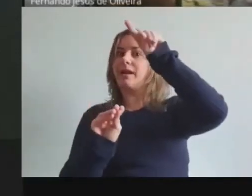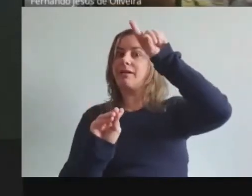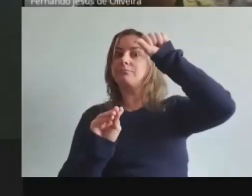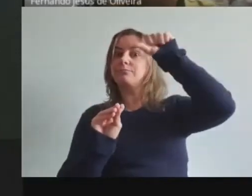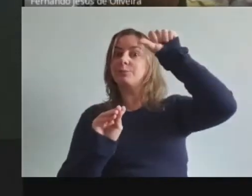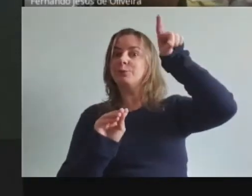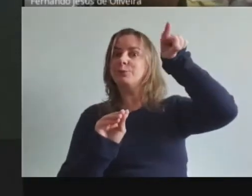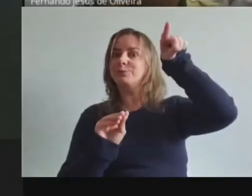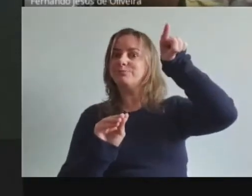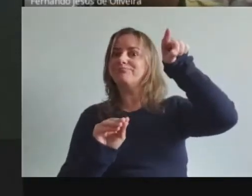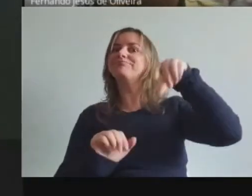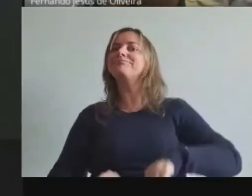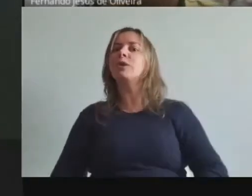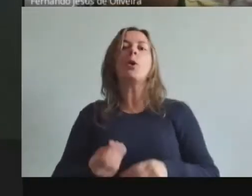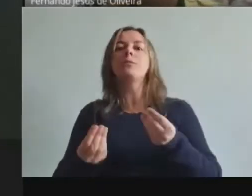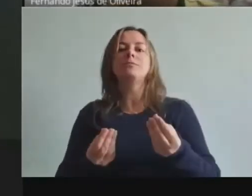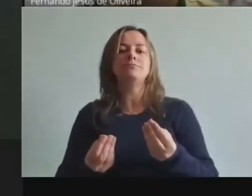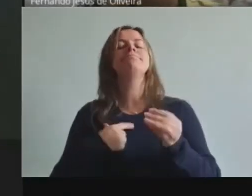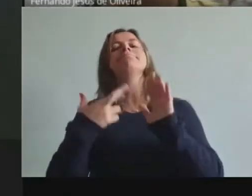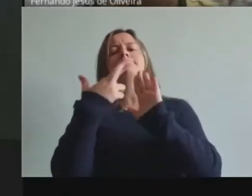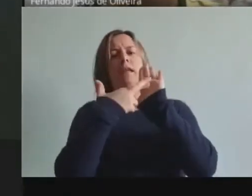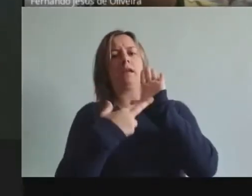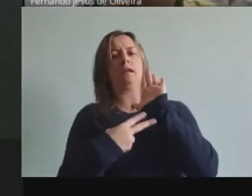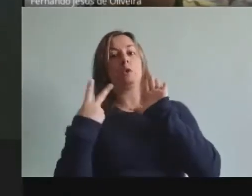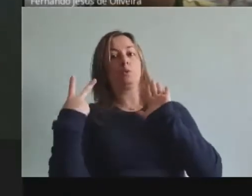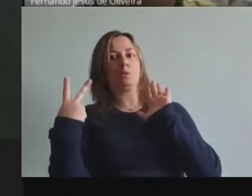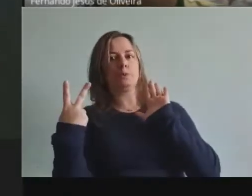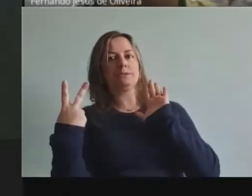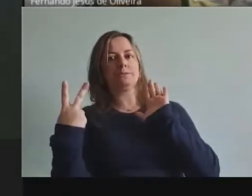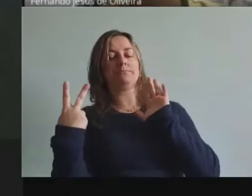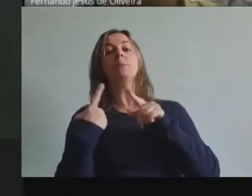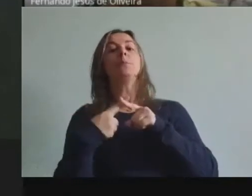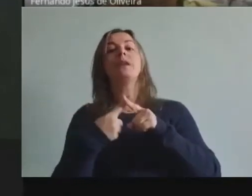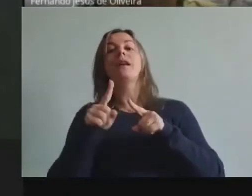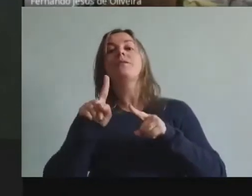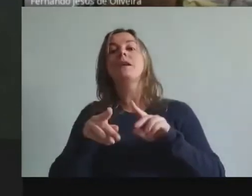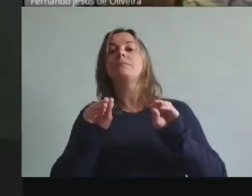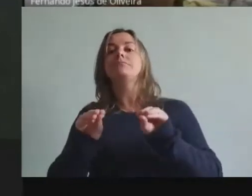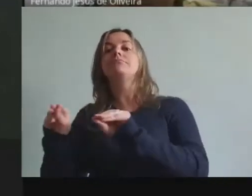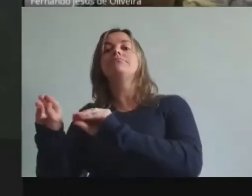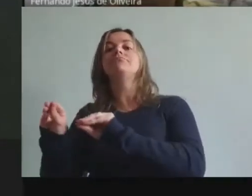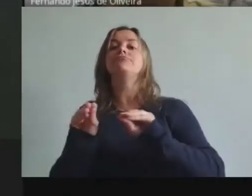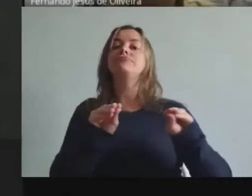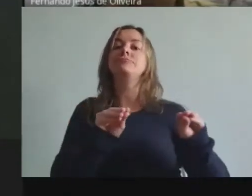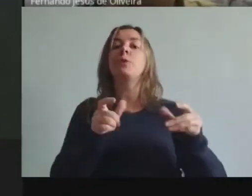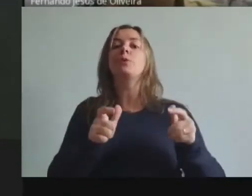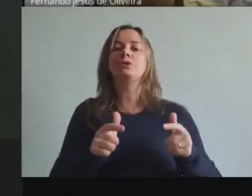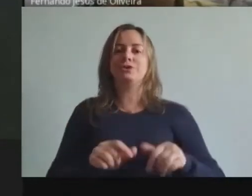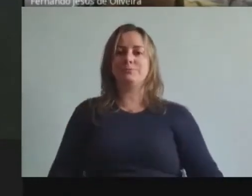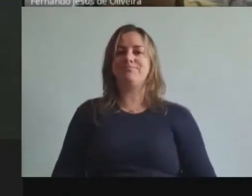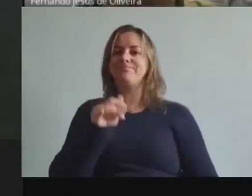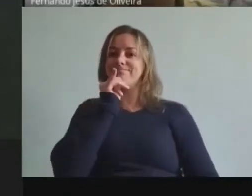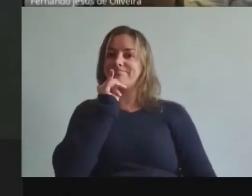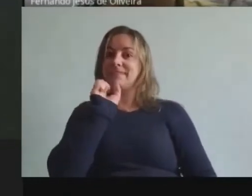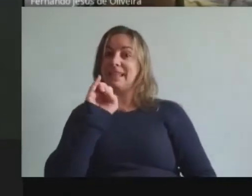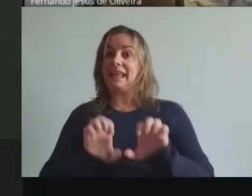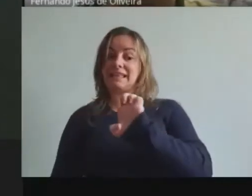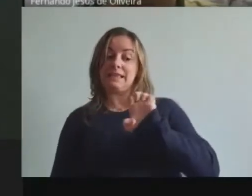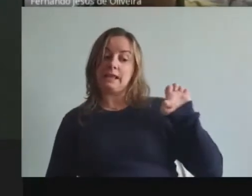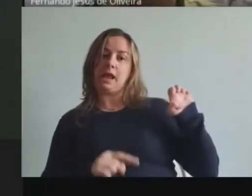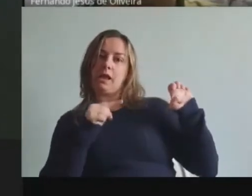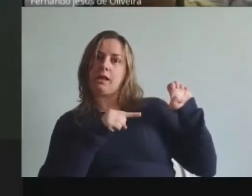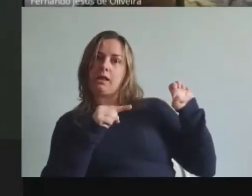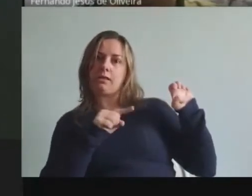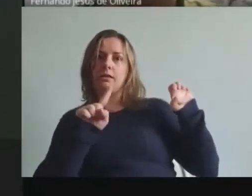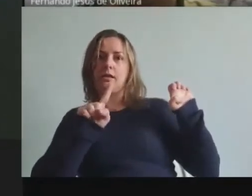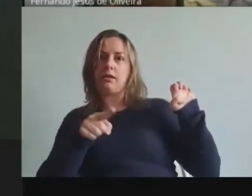Bom, aí tem duas regras. Depende do lado que a vírgula vai. Se a vírgula for para a